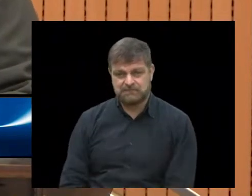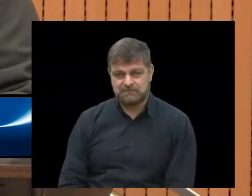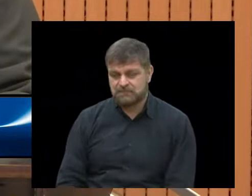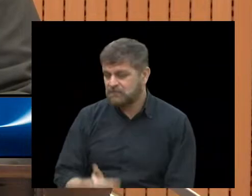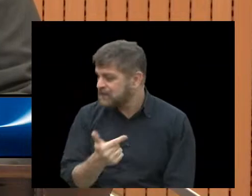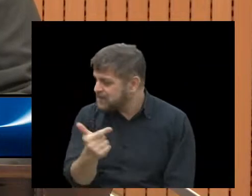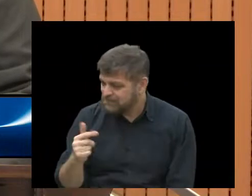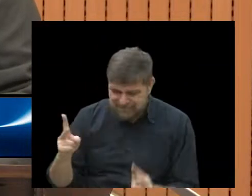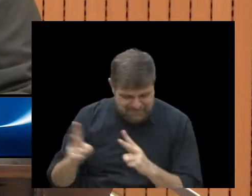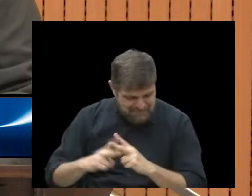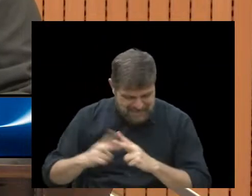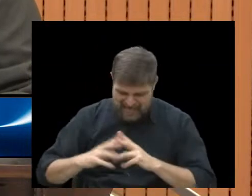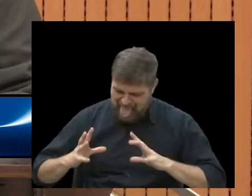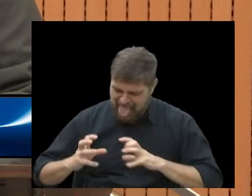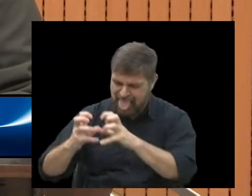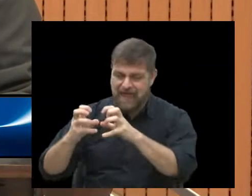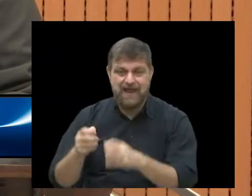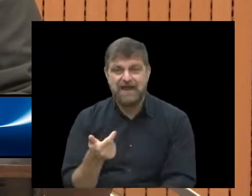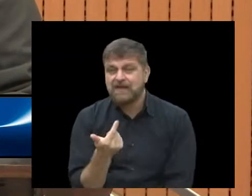Não teve.